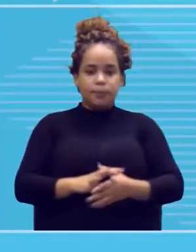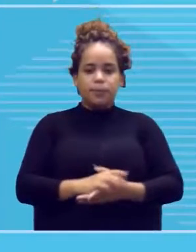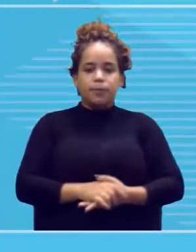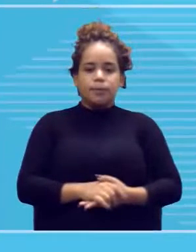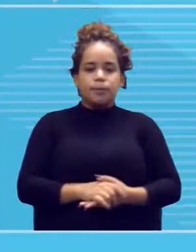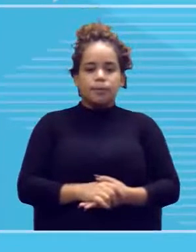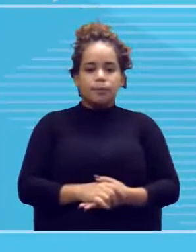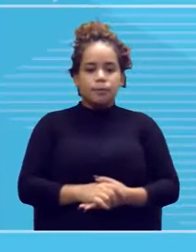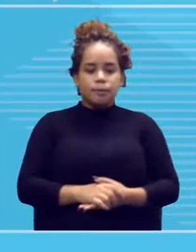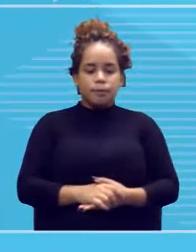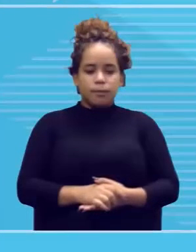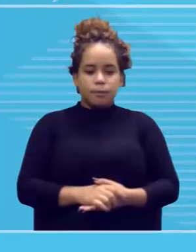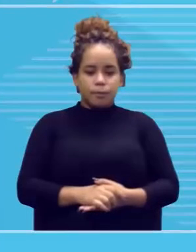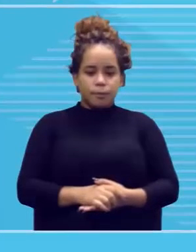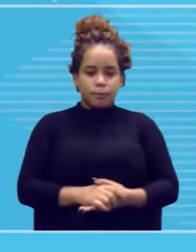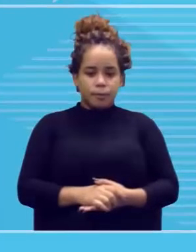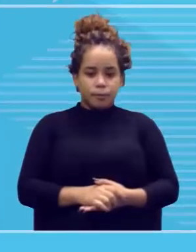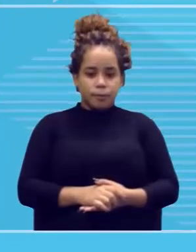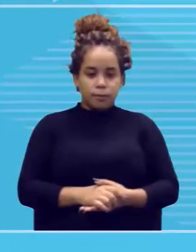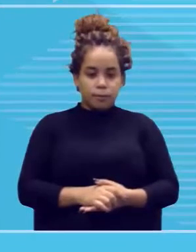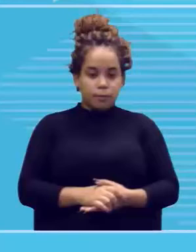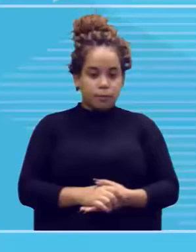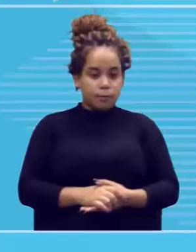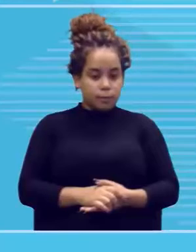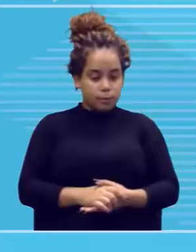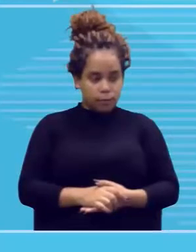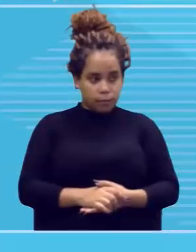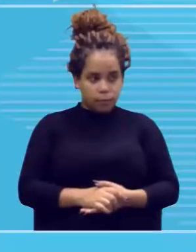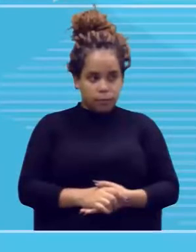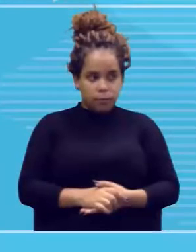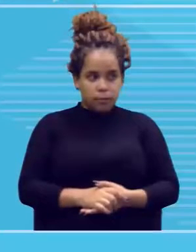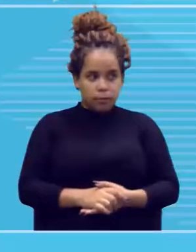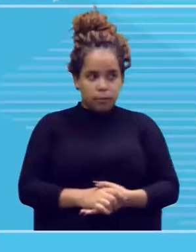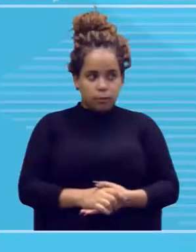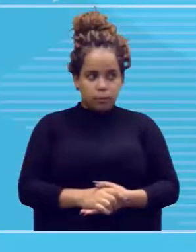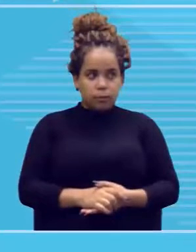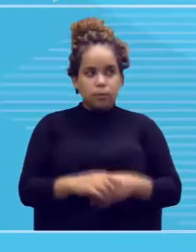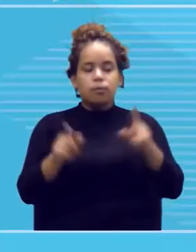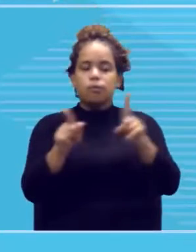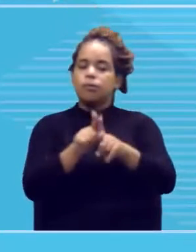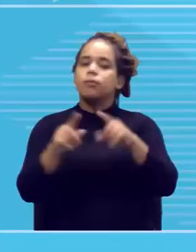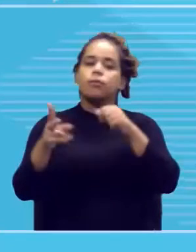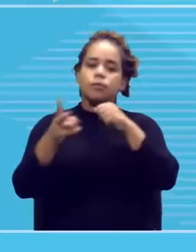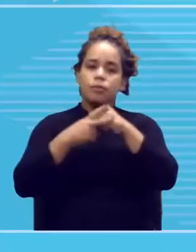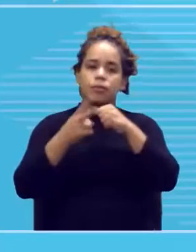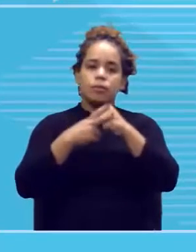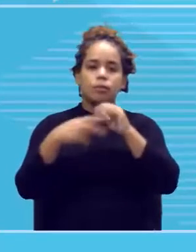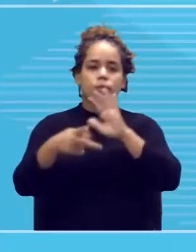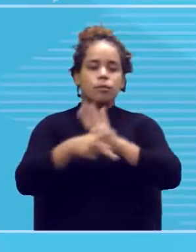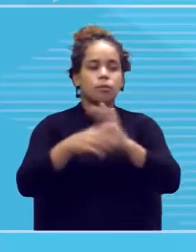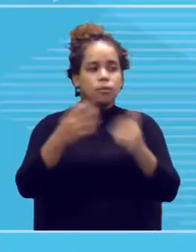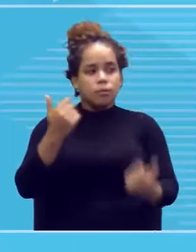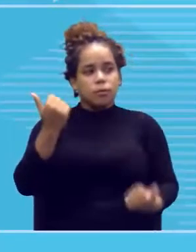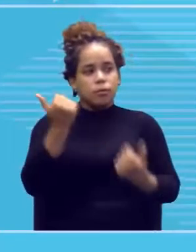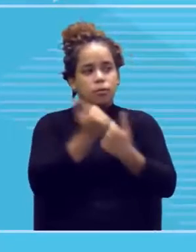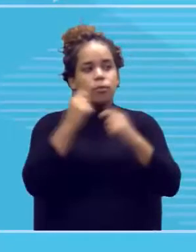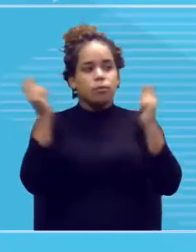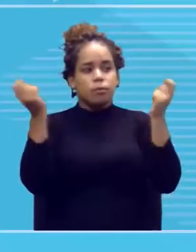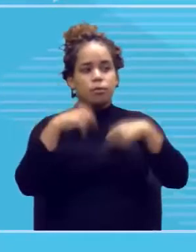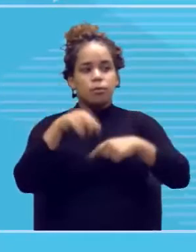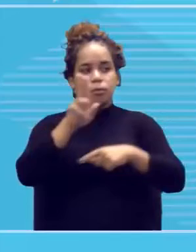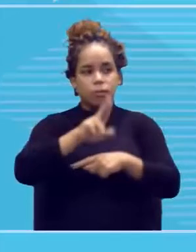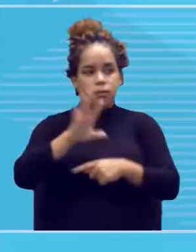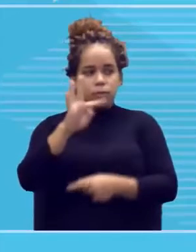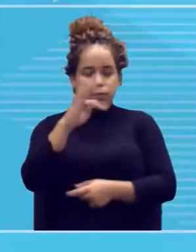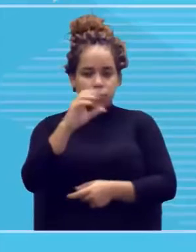show de bola Maravilha professor e esses verbos modais eles podem ser acompanhados de